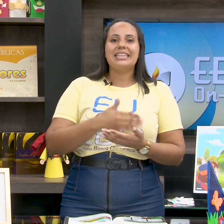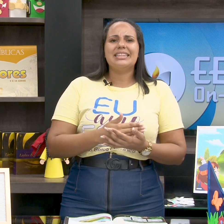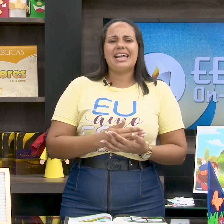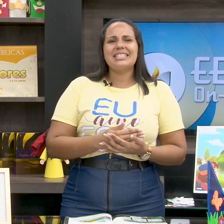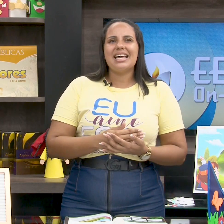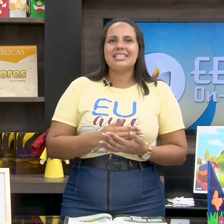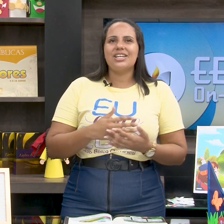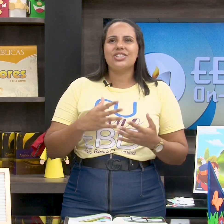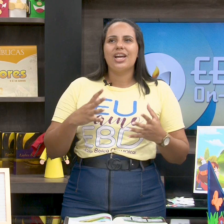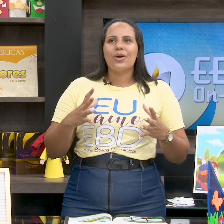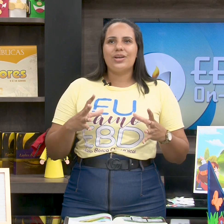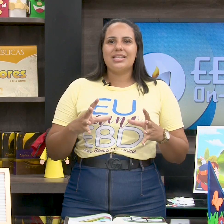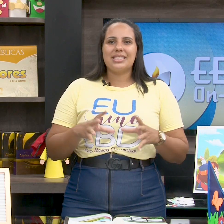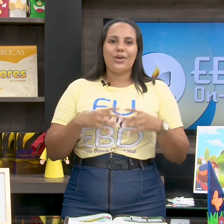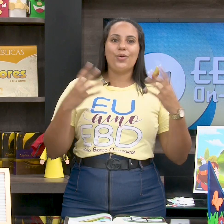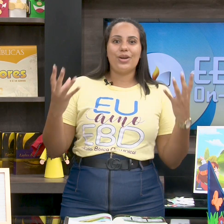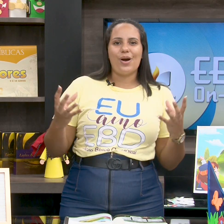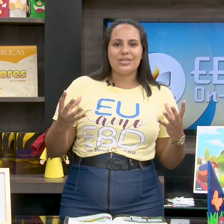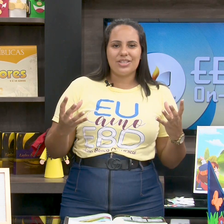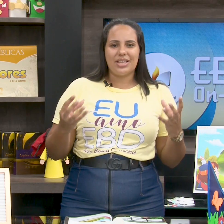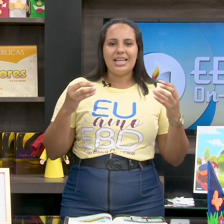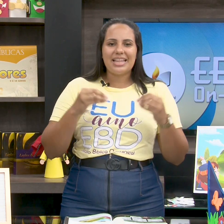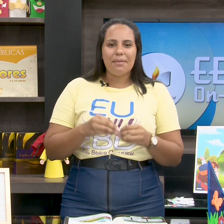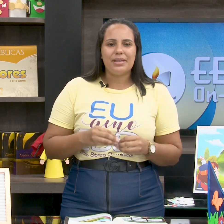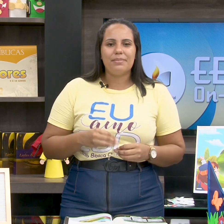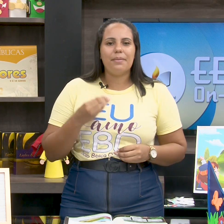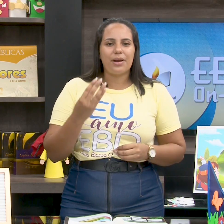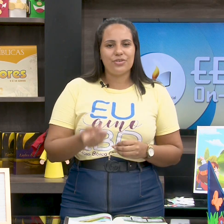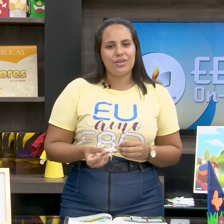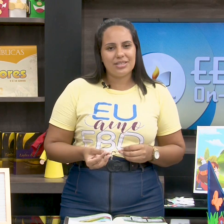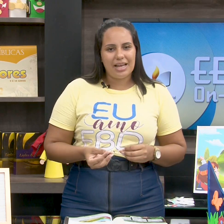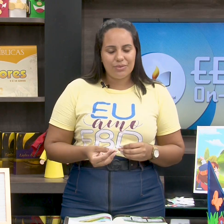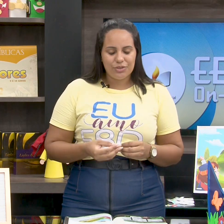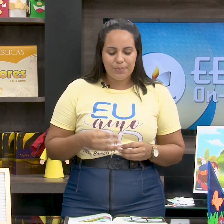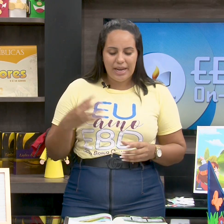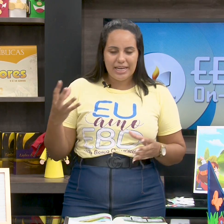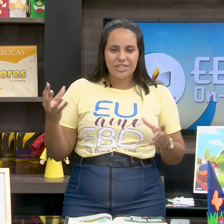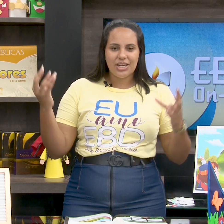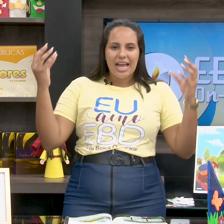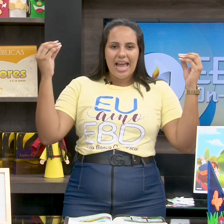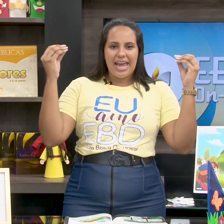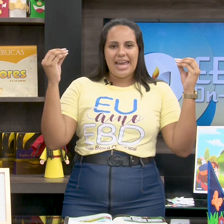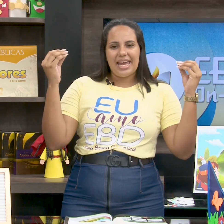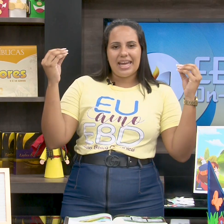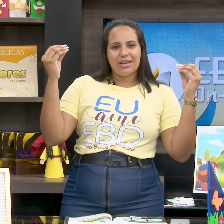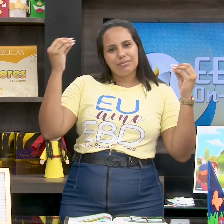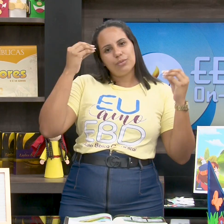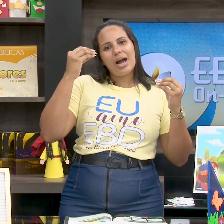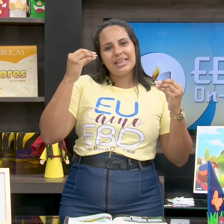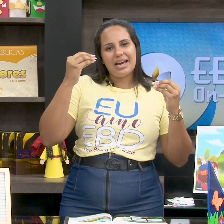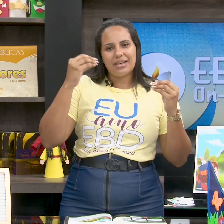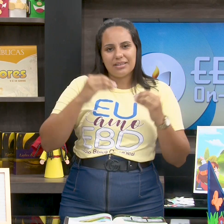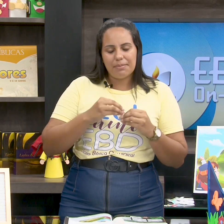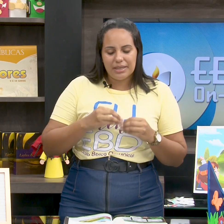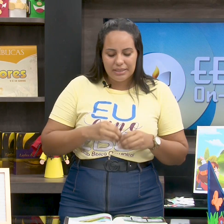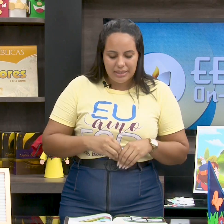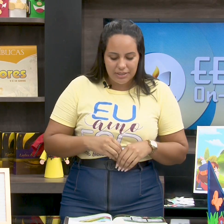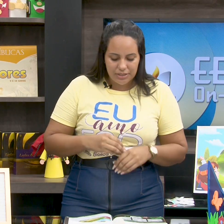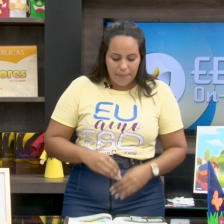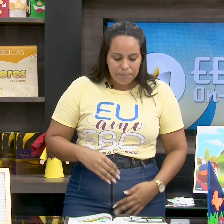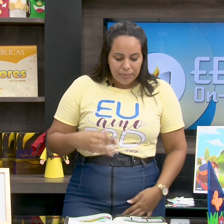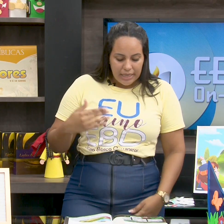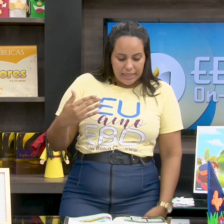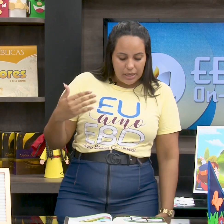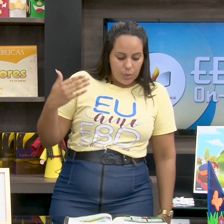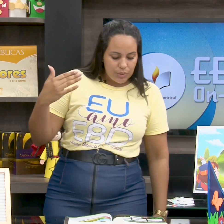interessante trazer essas coisas assim curiosas, né, da Bíblia para os nossos alunos, para eles guardarem na mente